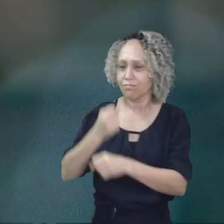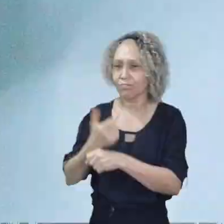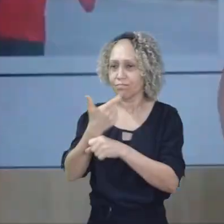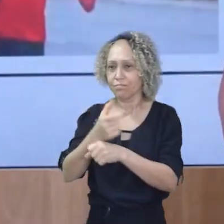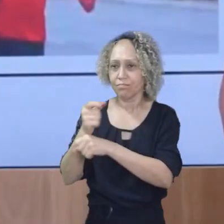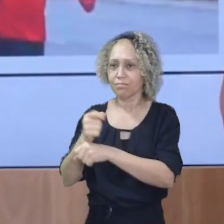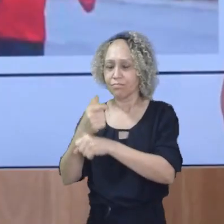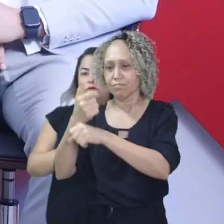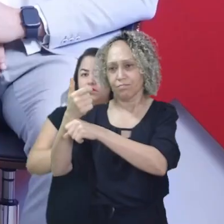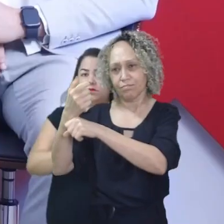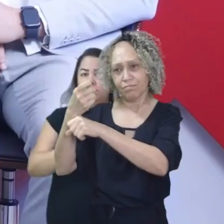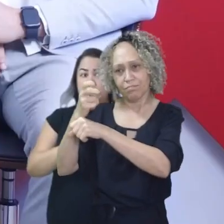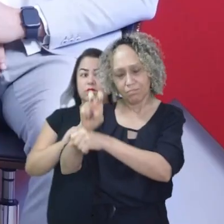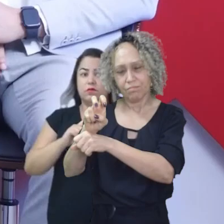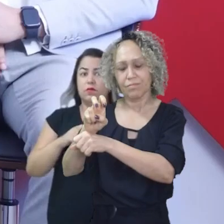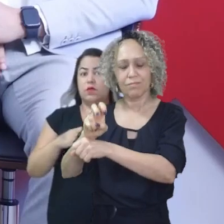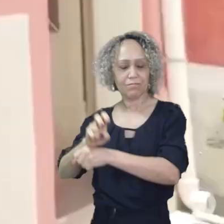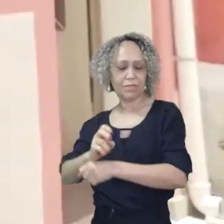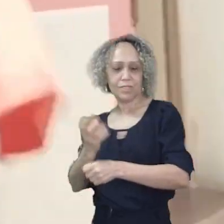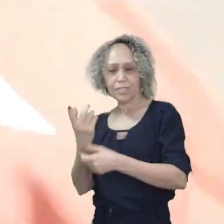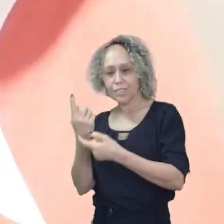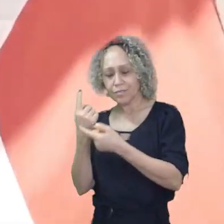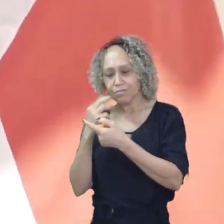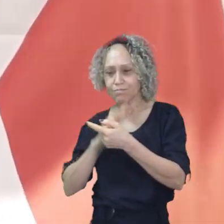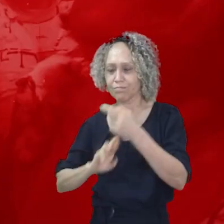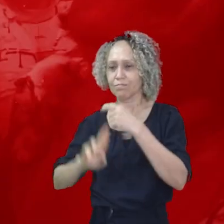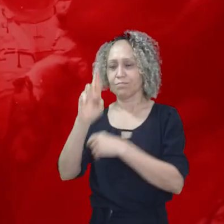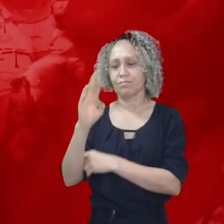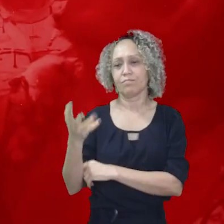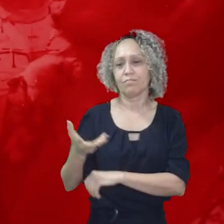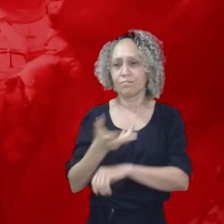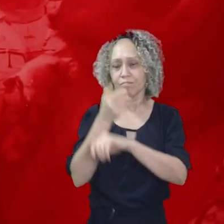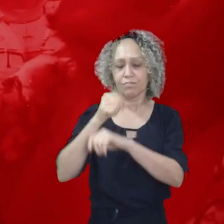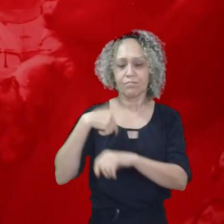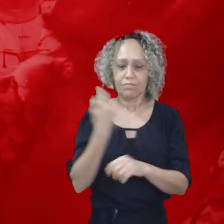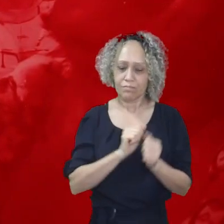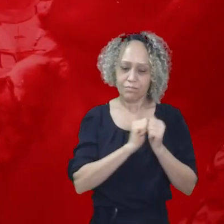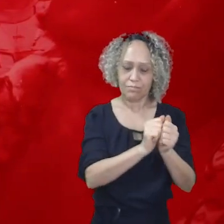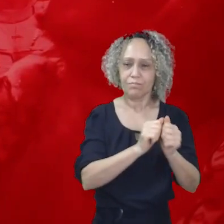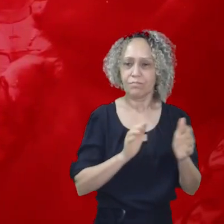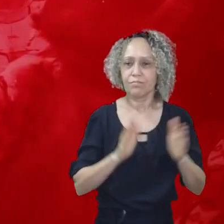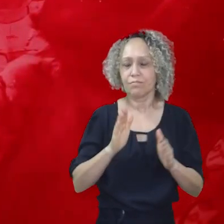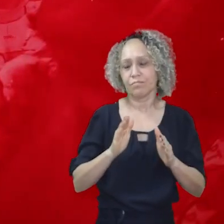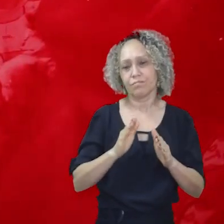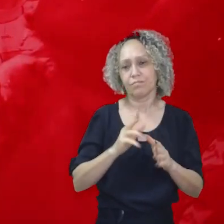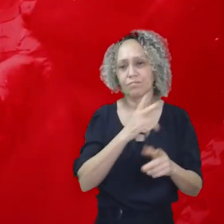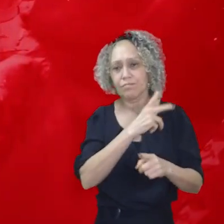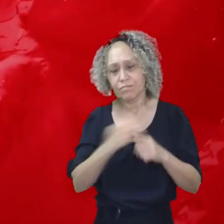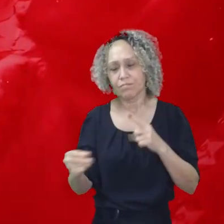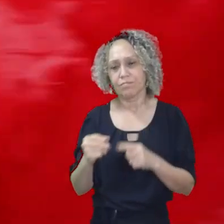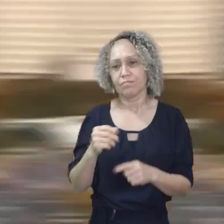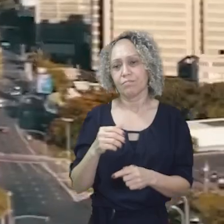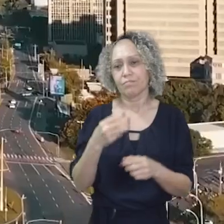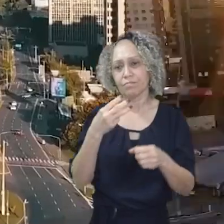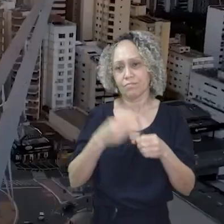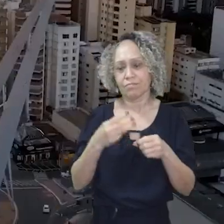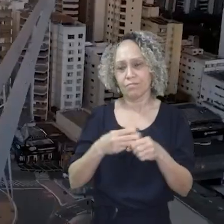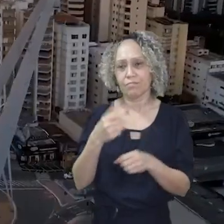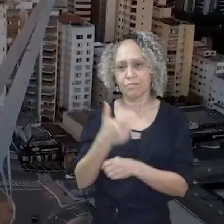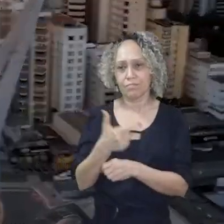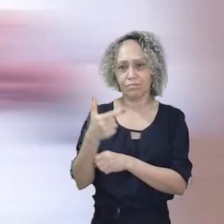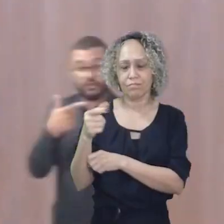colheita. Estivemos juntos também em muitos momentos de vitória, como nas eleições municipais de 2024.